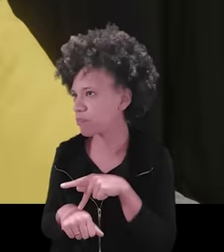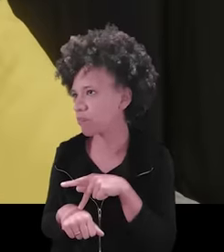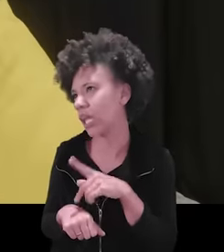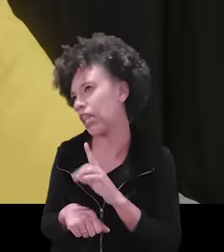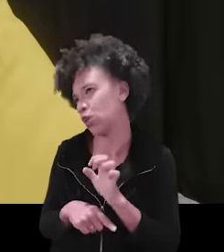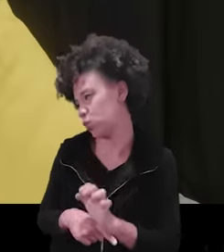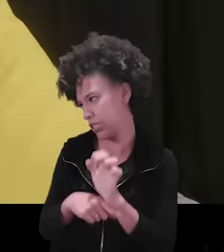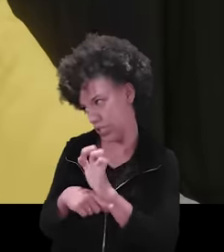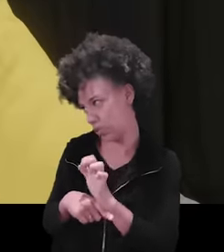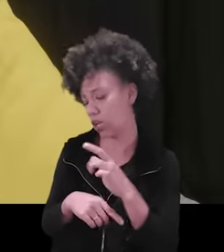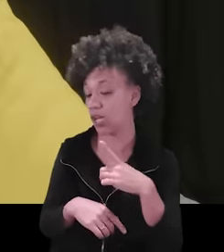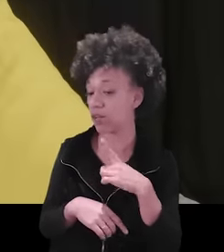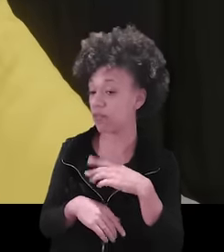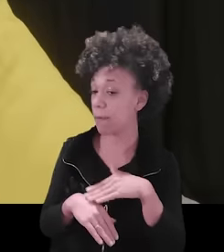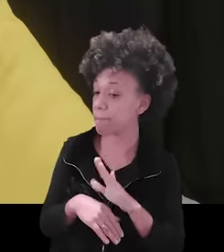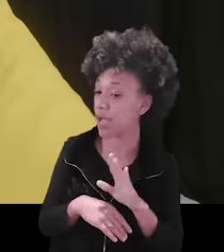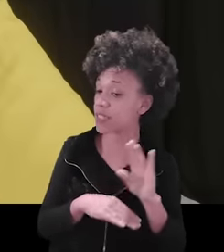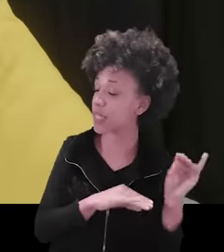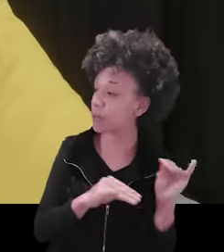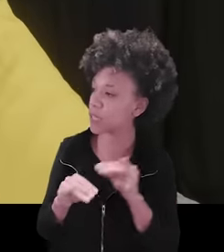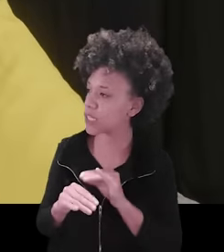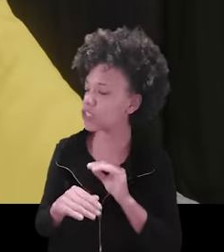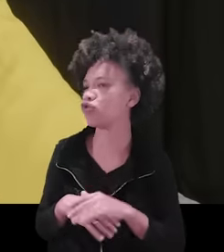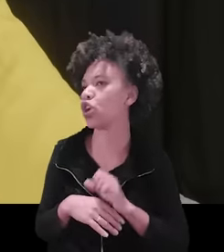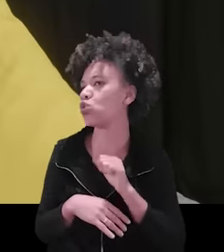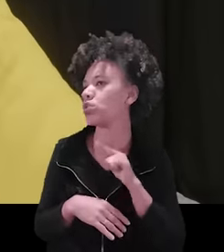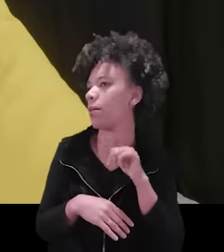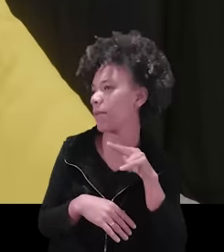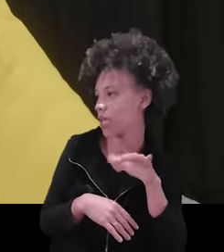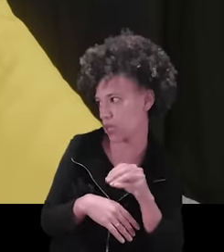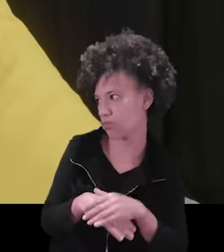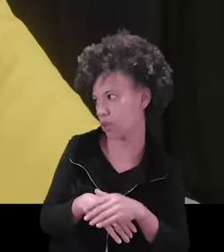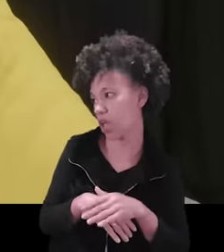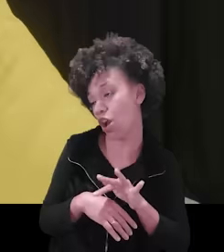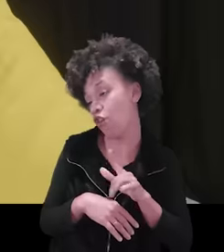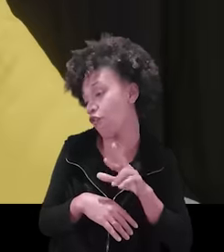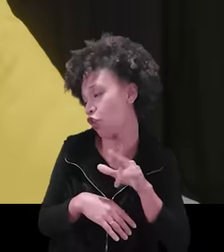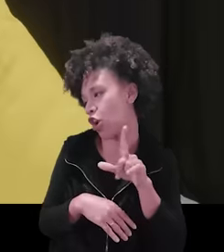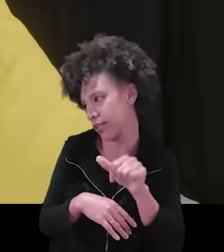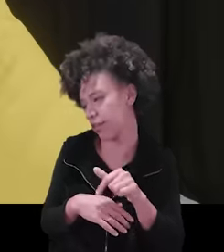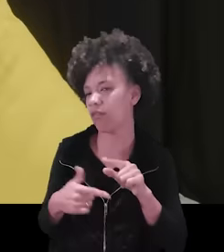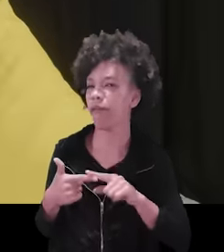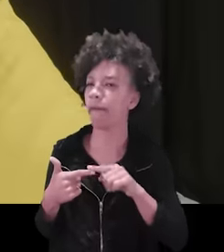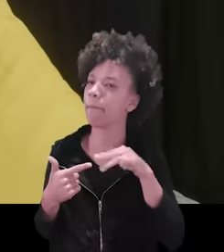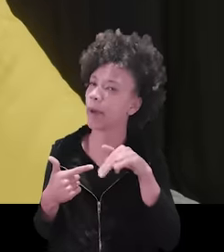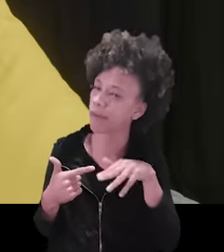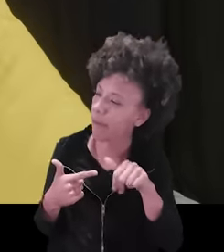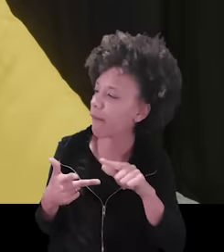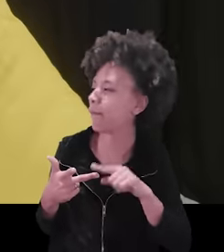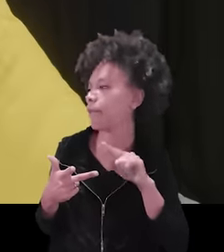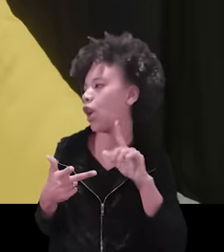não meu pai você tá no estado que tem mais imigrantes sul-americanos eu diria que a Flórida em Miami em